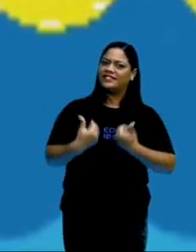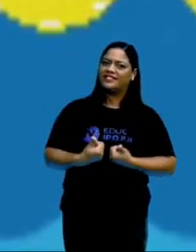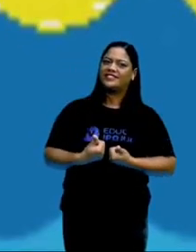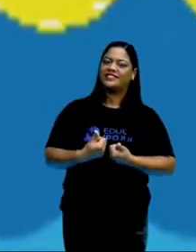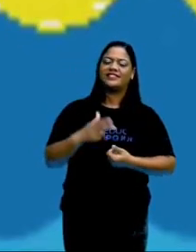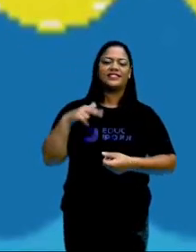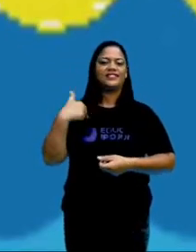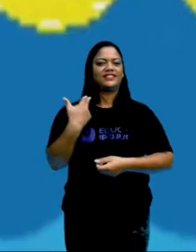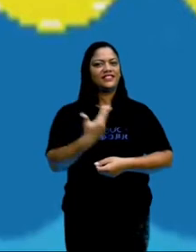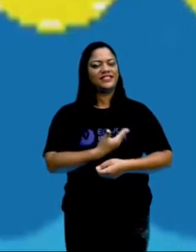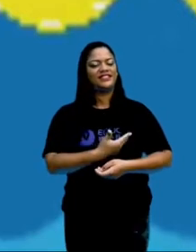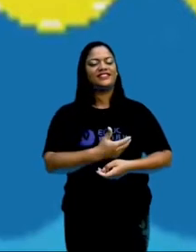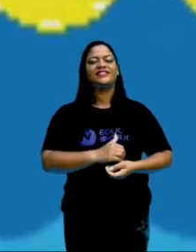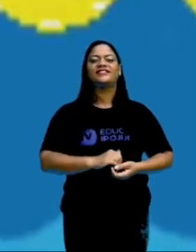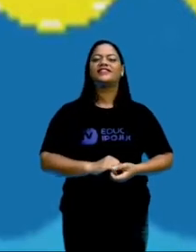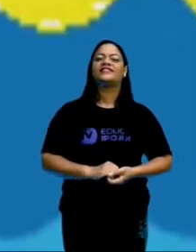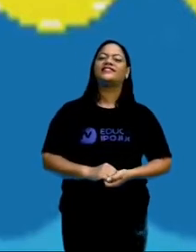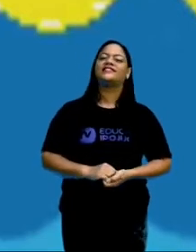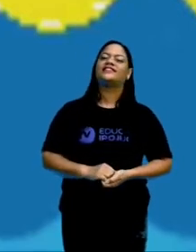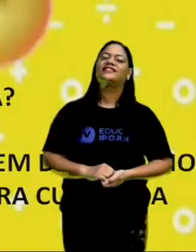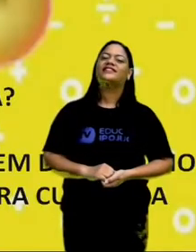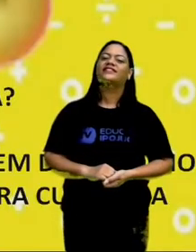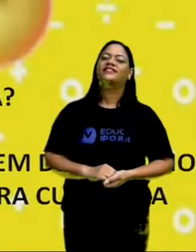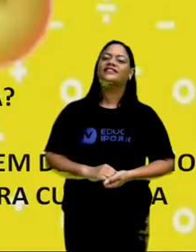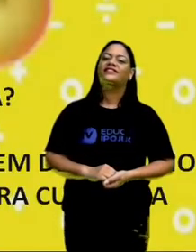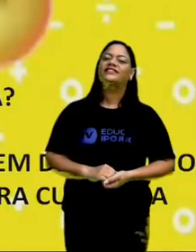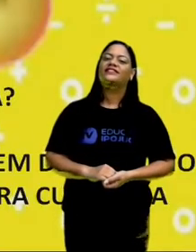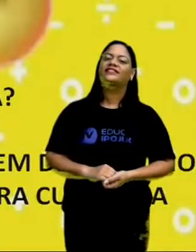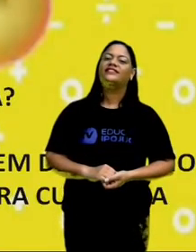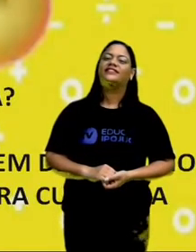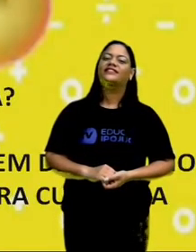dos nossos animais.